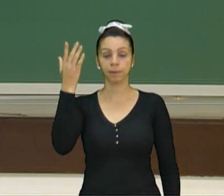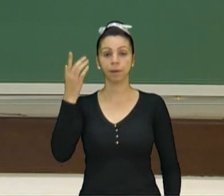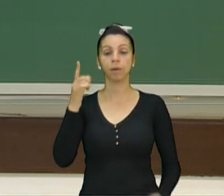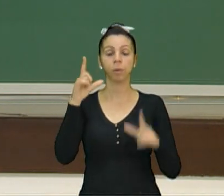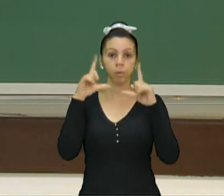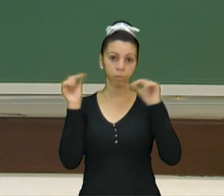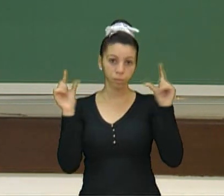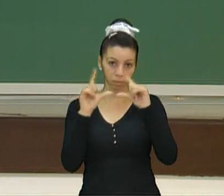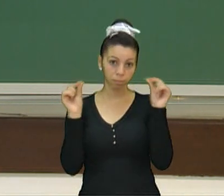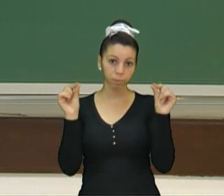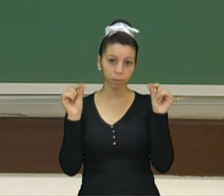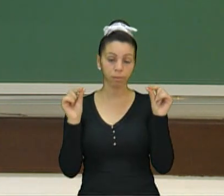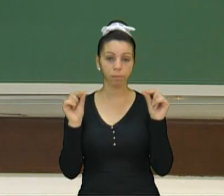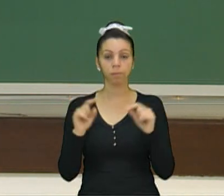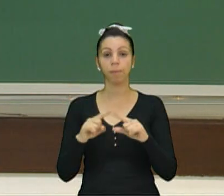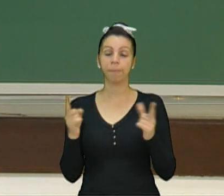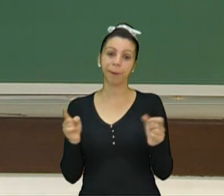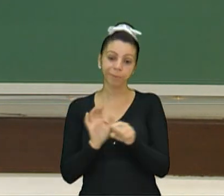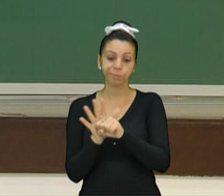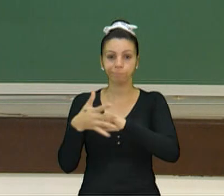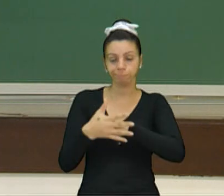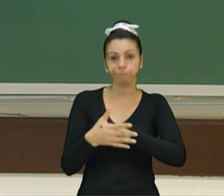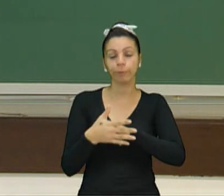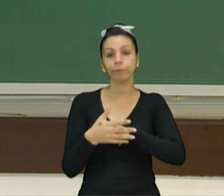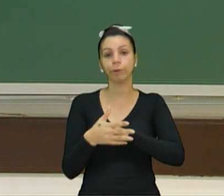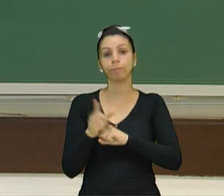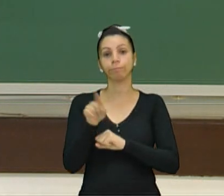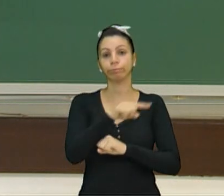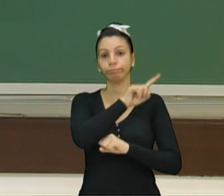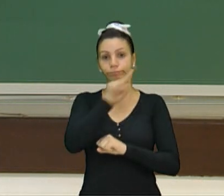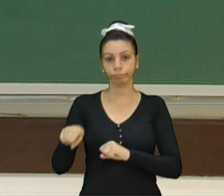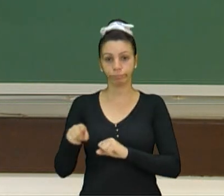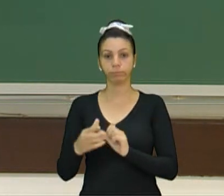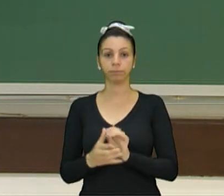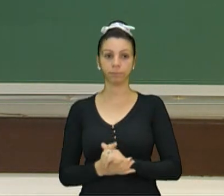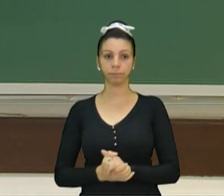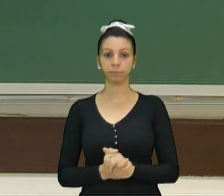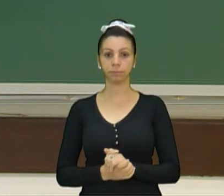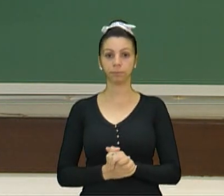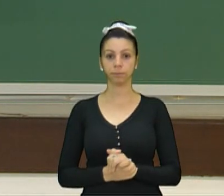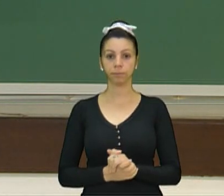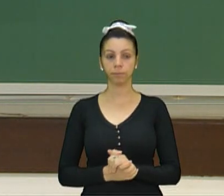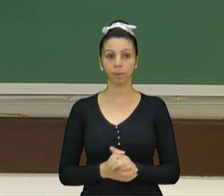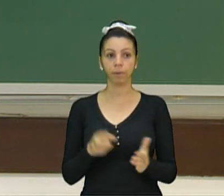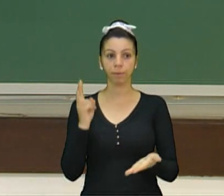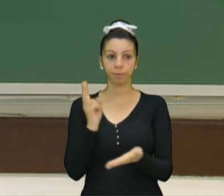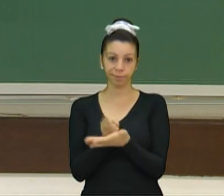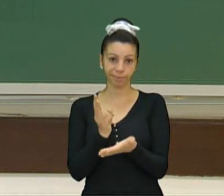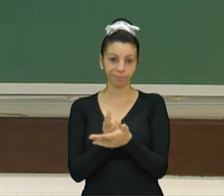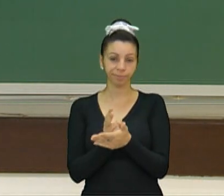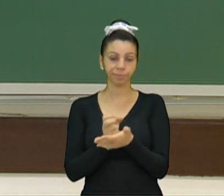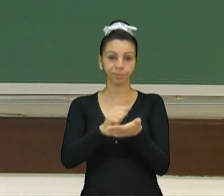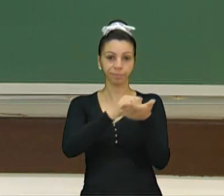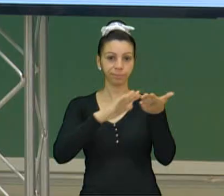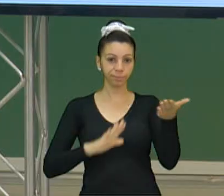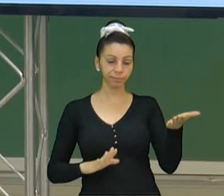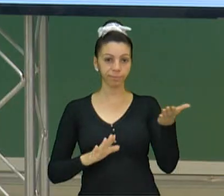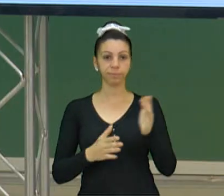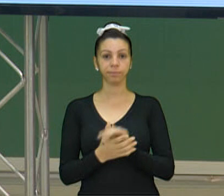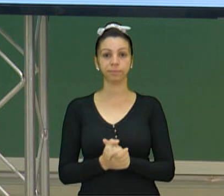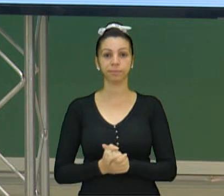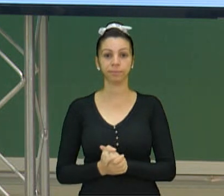de fato vai dar, ok? Beleza, vamos continuar então com o nosso pre-reading, vamos continuar aqui com as nossas atividades de